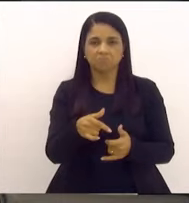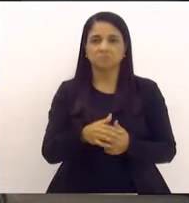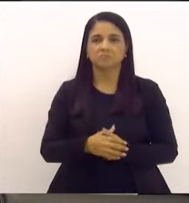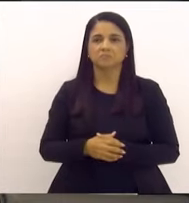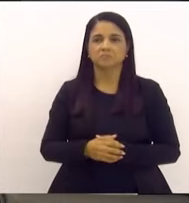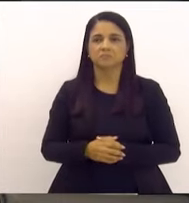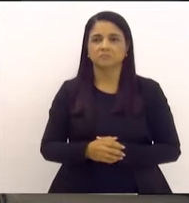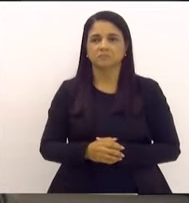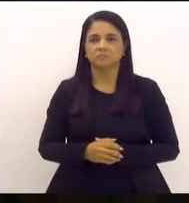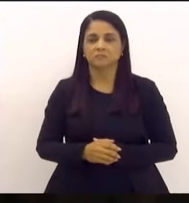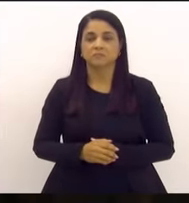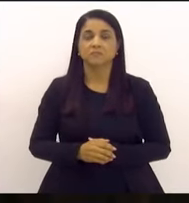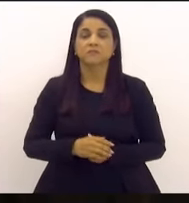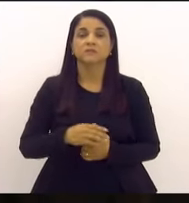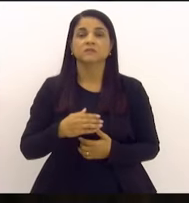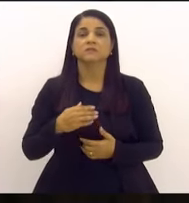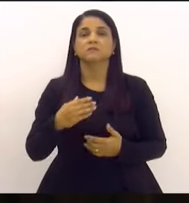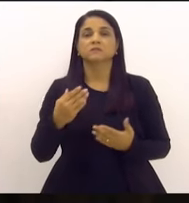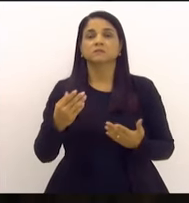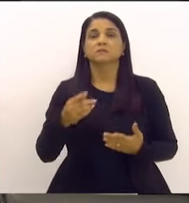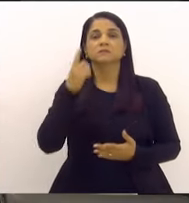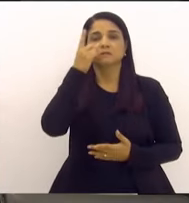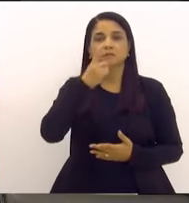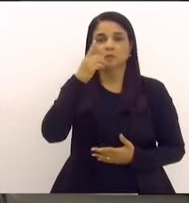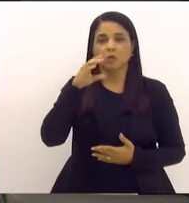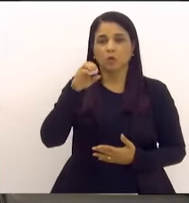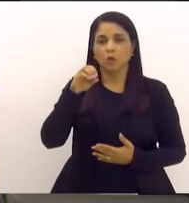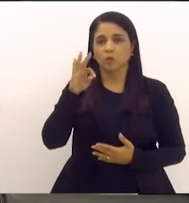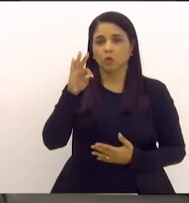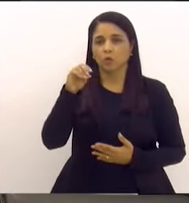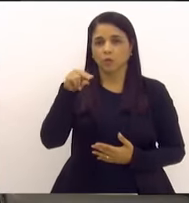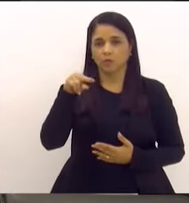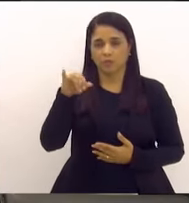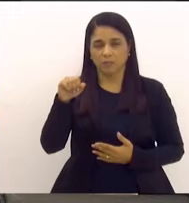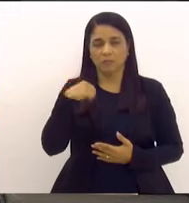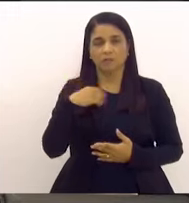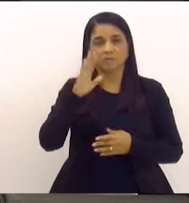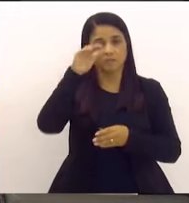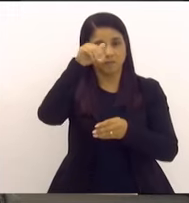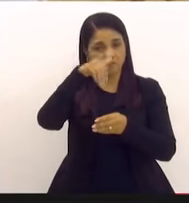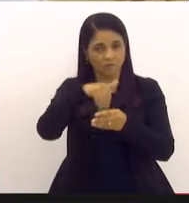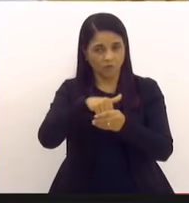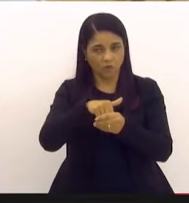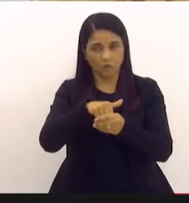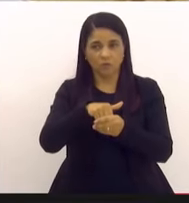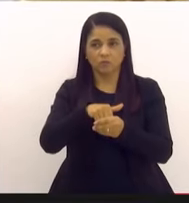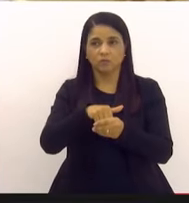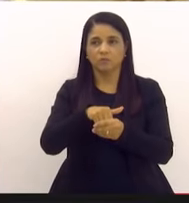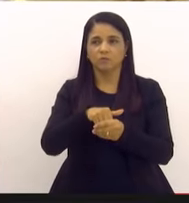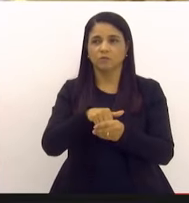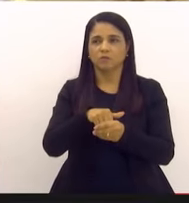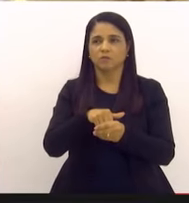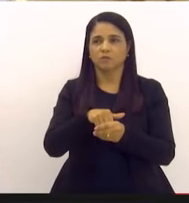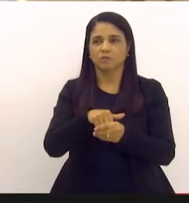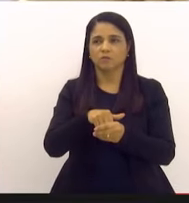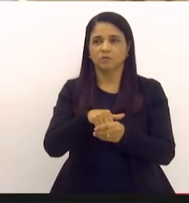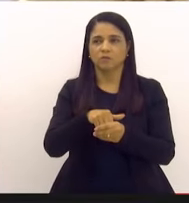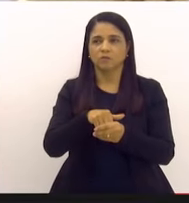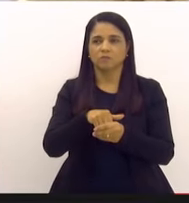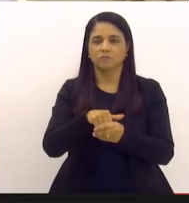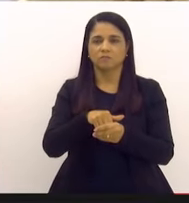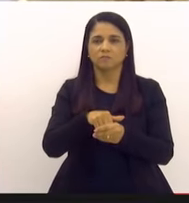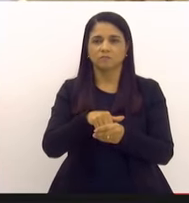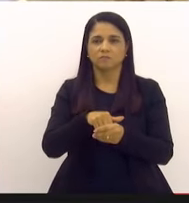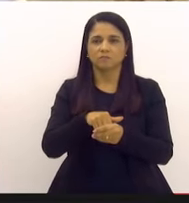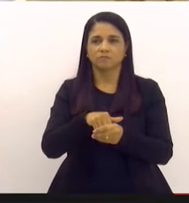Caiado. Deputado Ottoni. Declaração de voto. Por favor. Presidente, eu quero declarar o meu voto